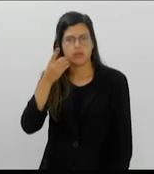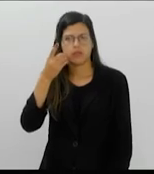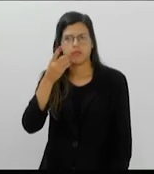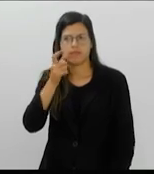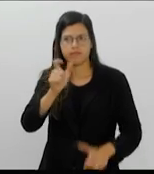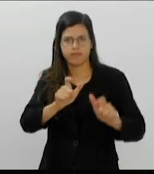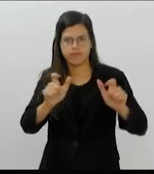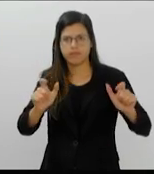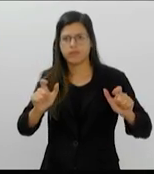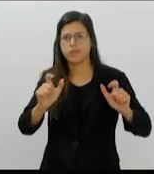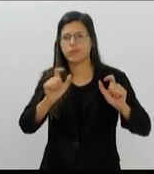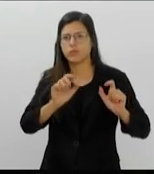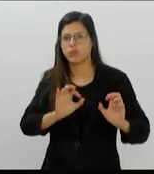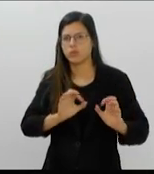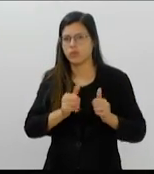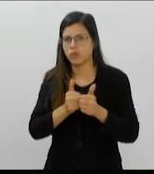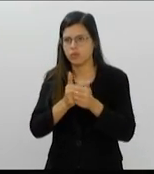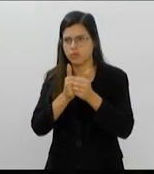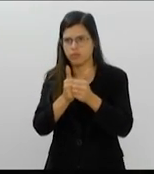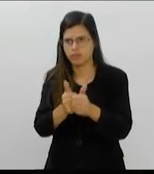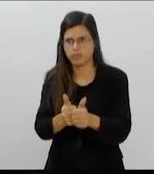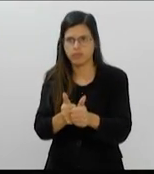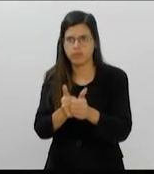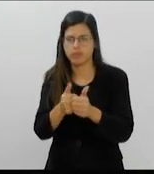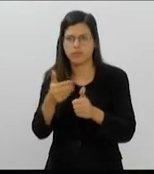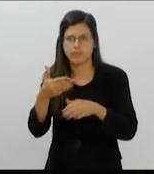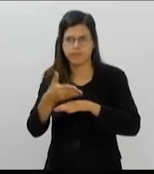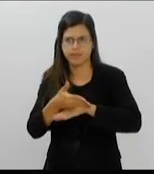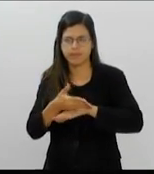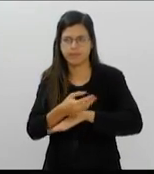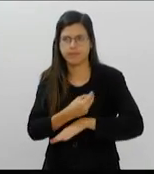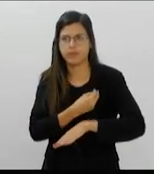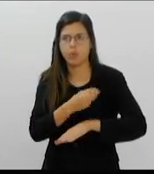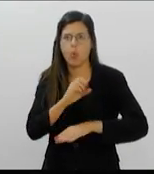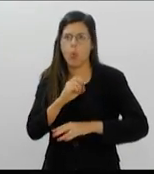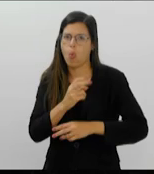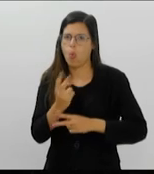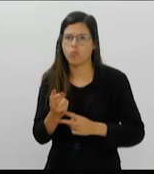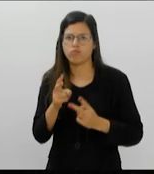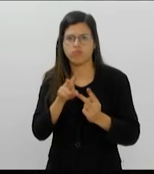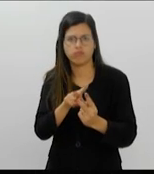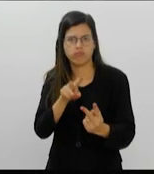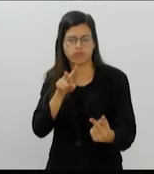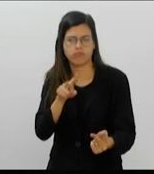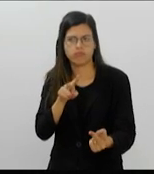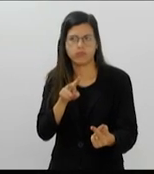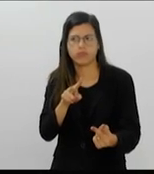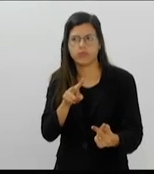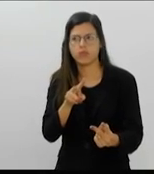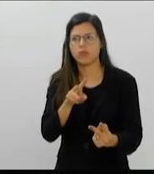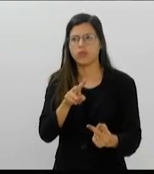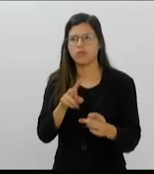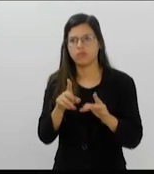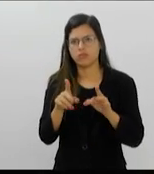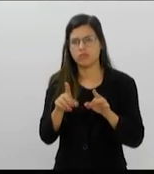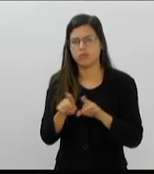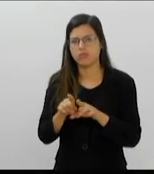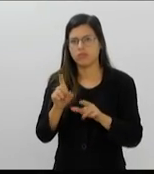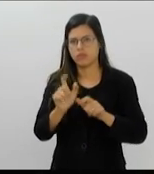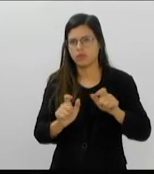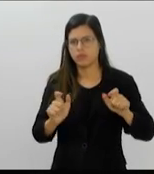que nos acompanham presencialmente ou de forma remota, senhoras e